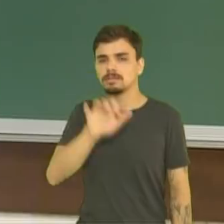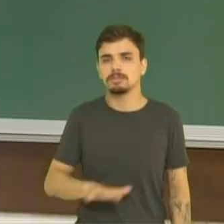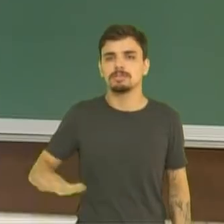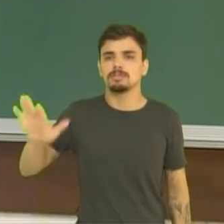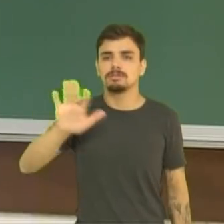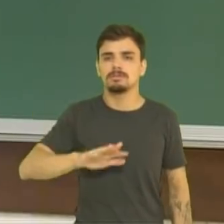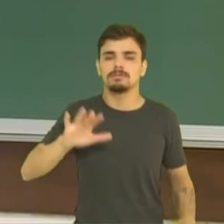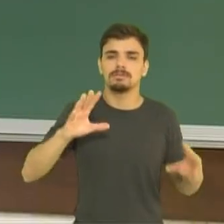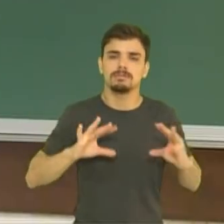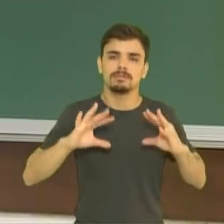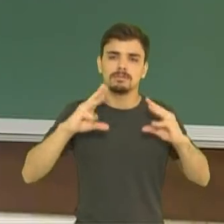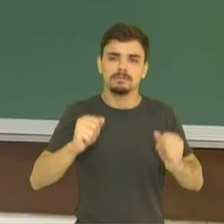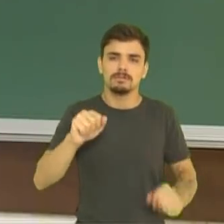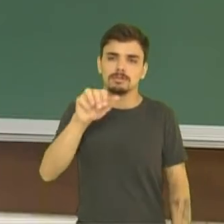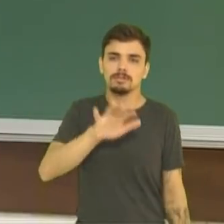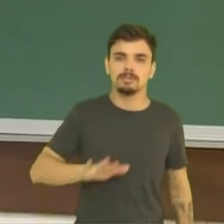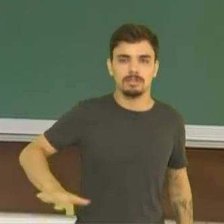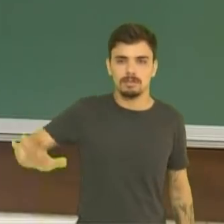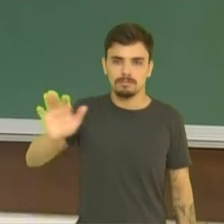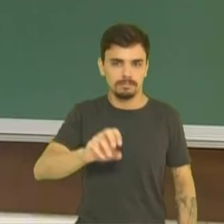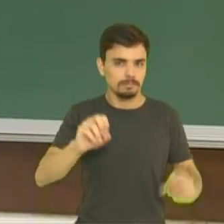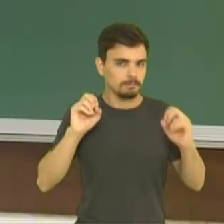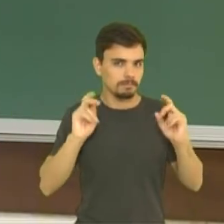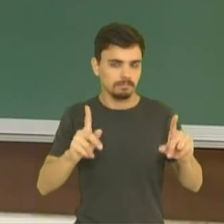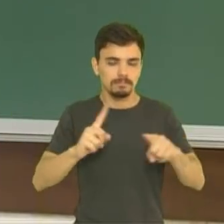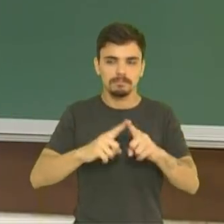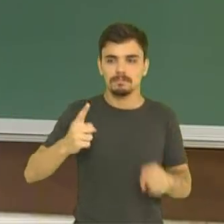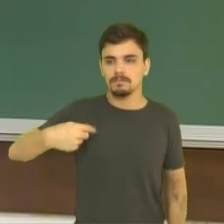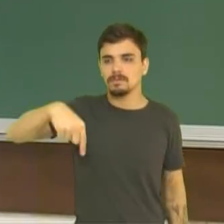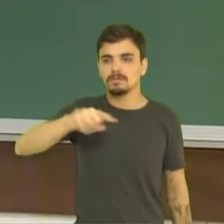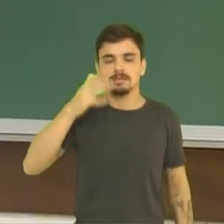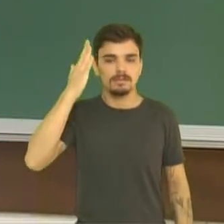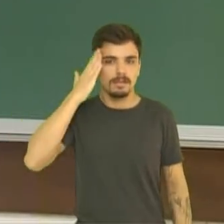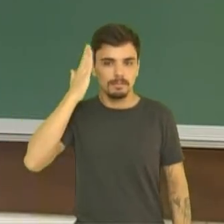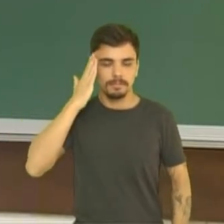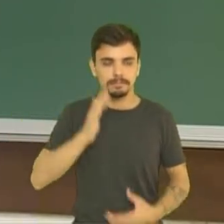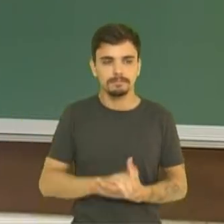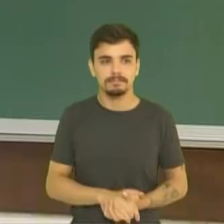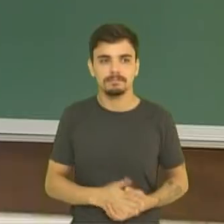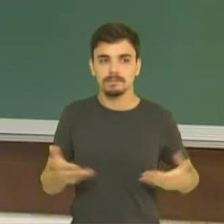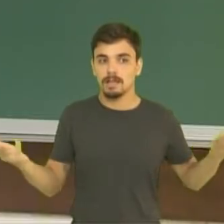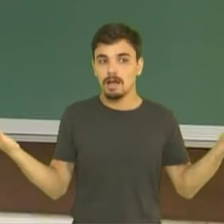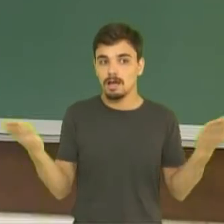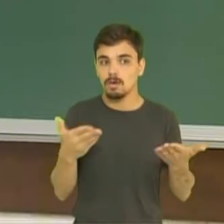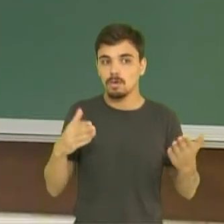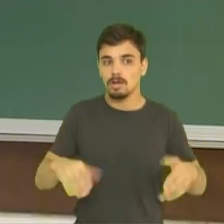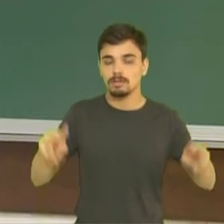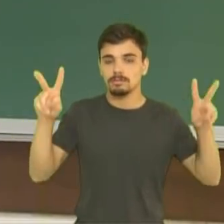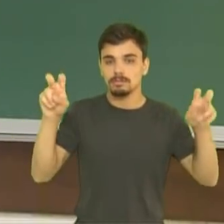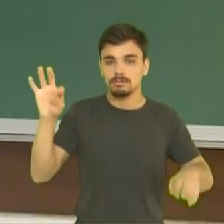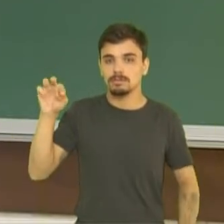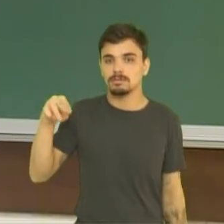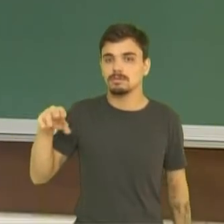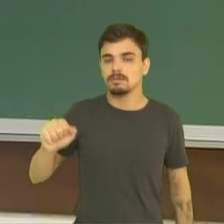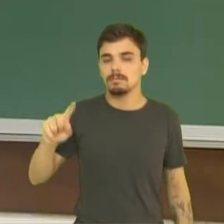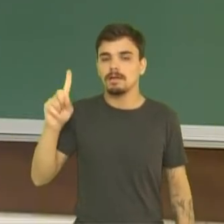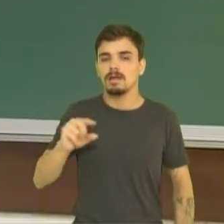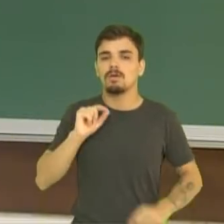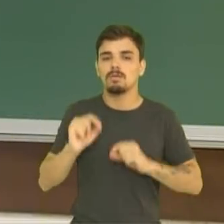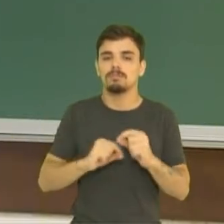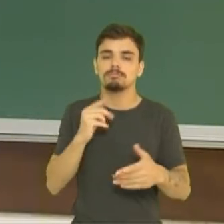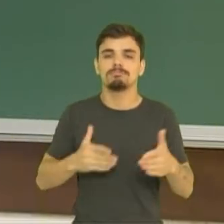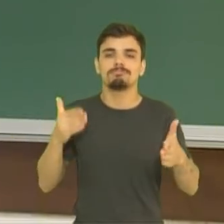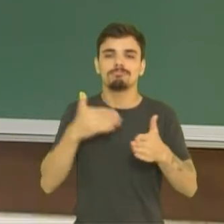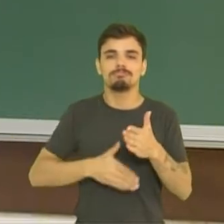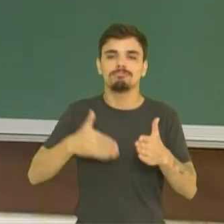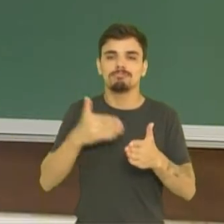é aquilo mais geral, tá? Então, para você saber. Agora, o tema é a